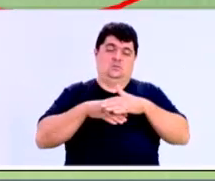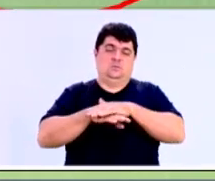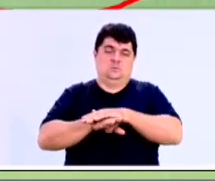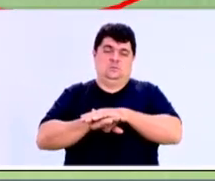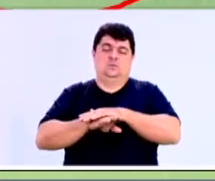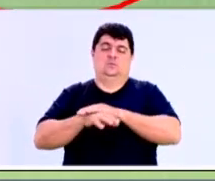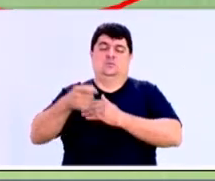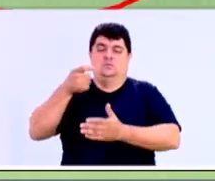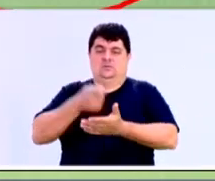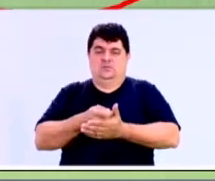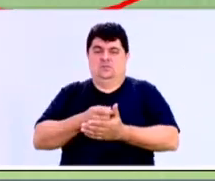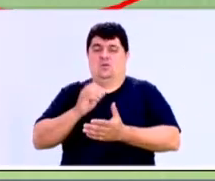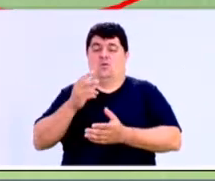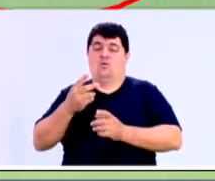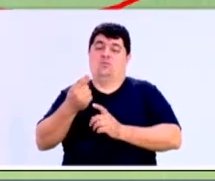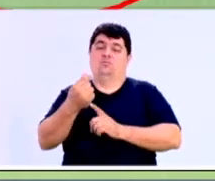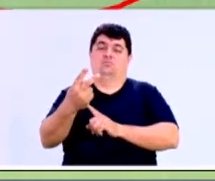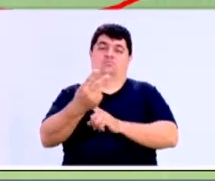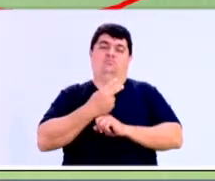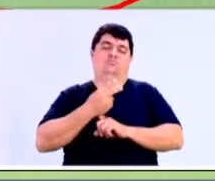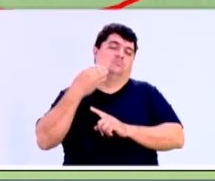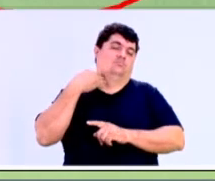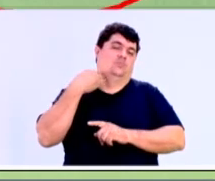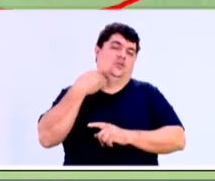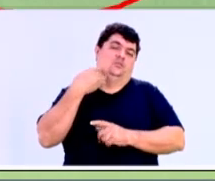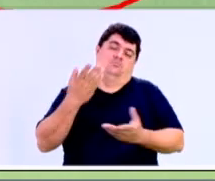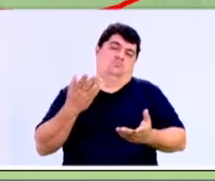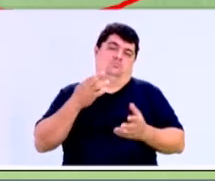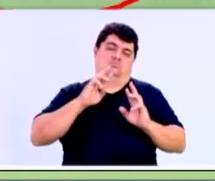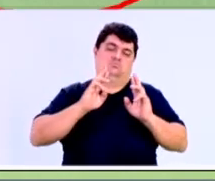Ou com recursos próprios, né?